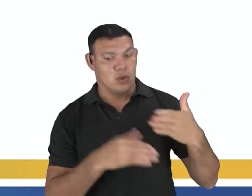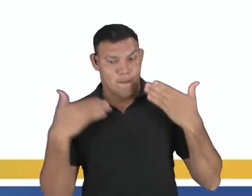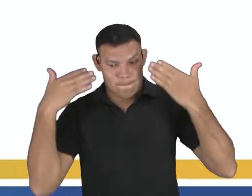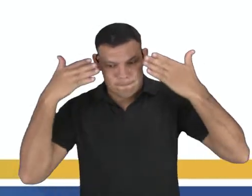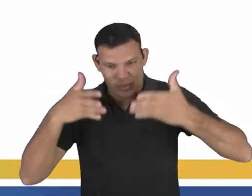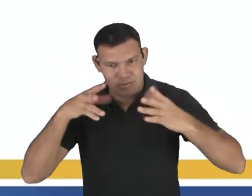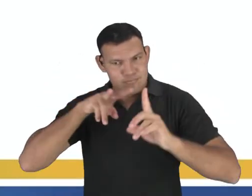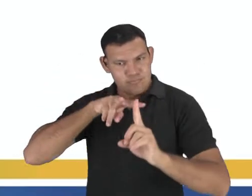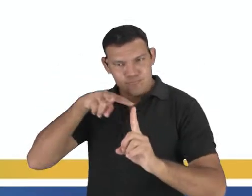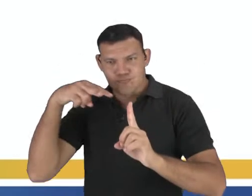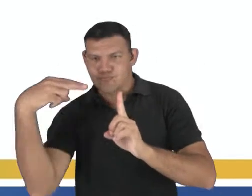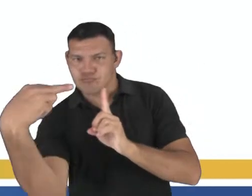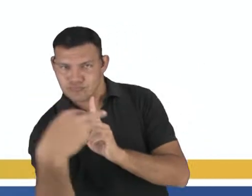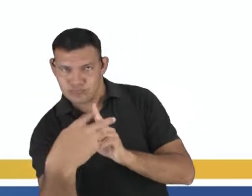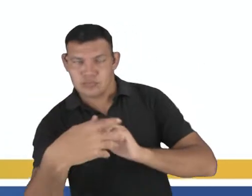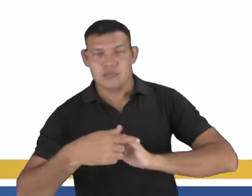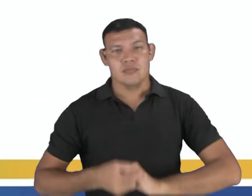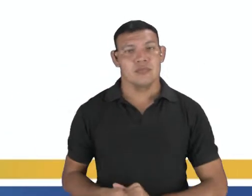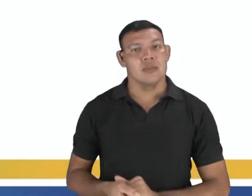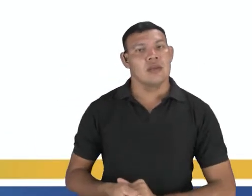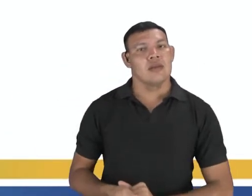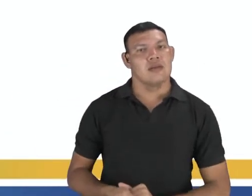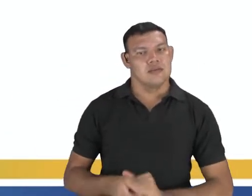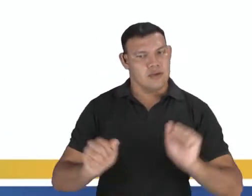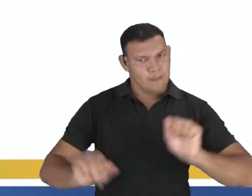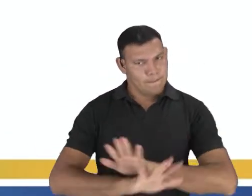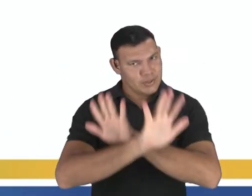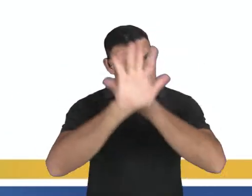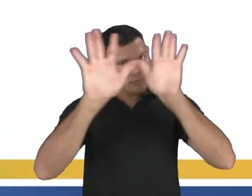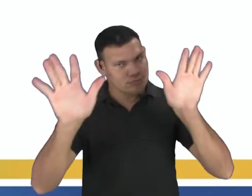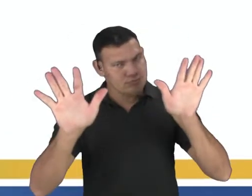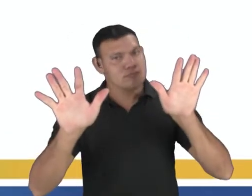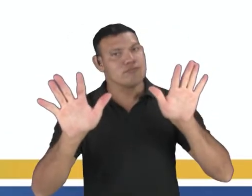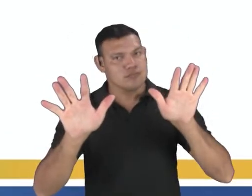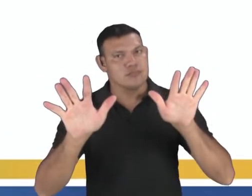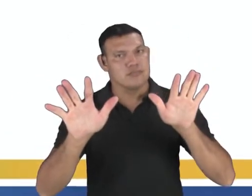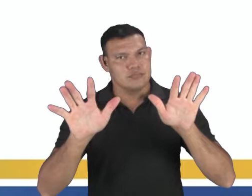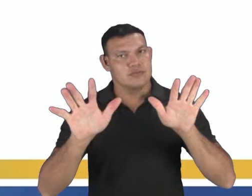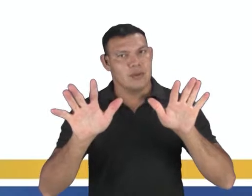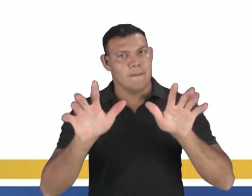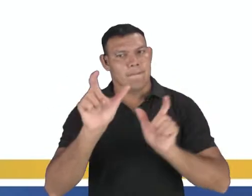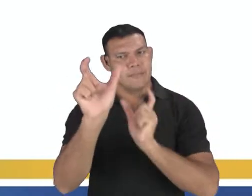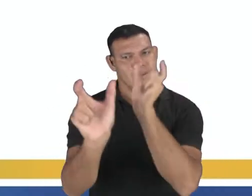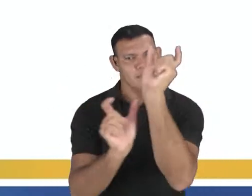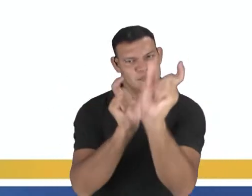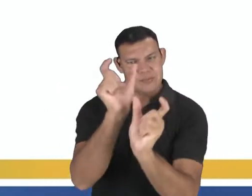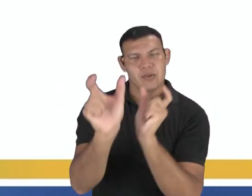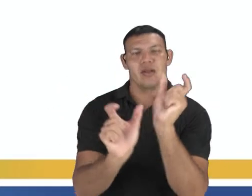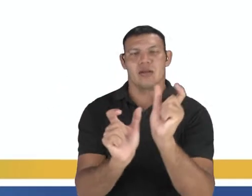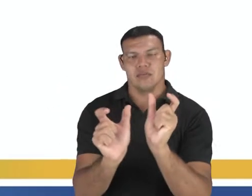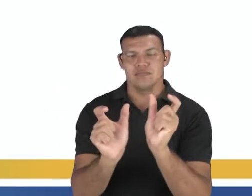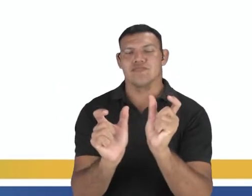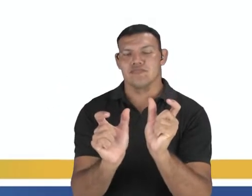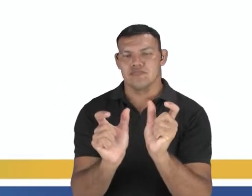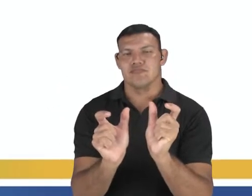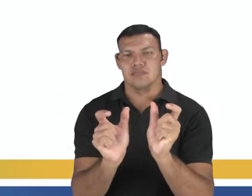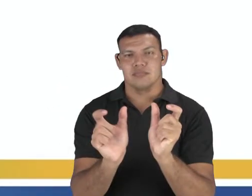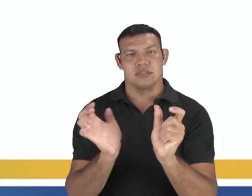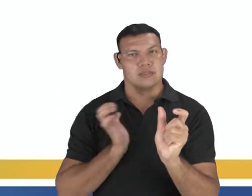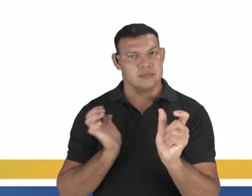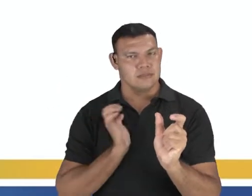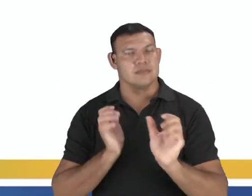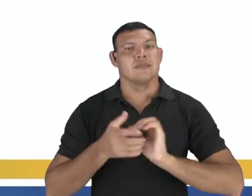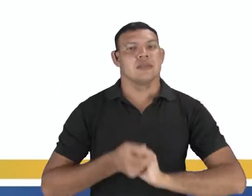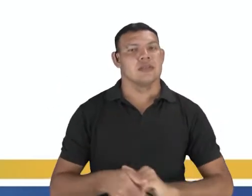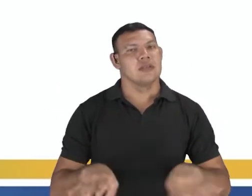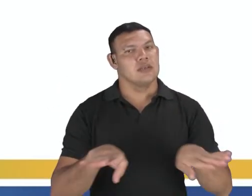determinado ponto de vista. Deve ser claro, ter riqueza lexical, podendo tratar de qualquer tema ou